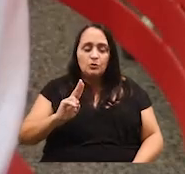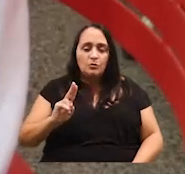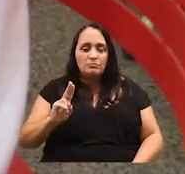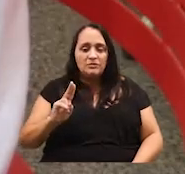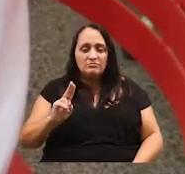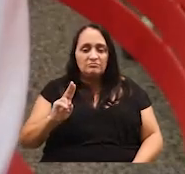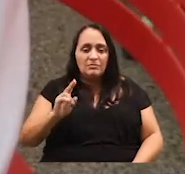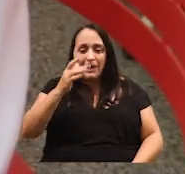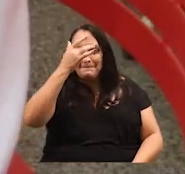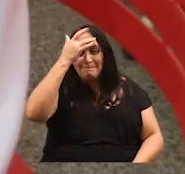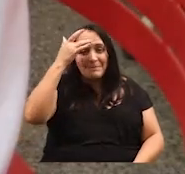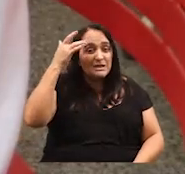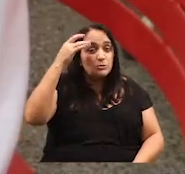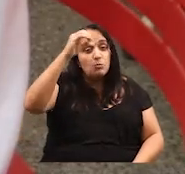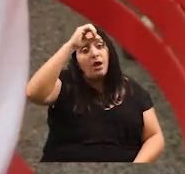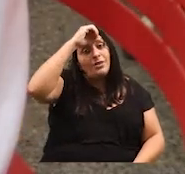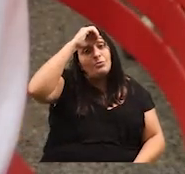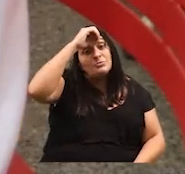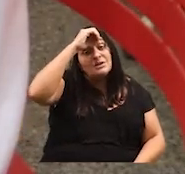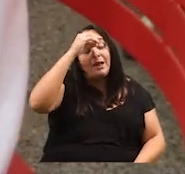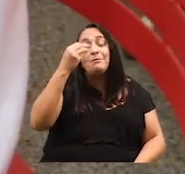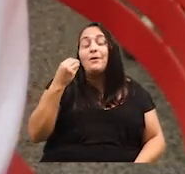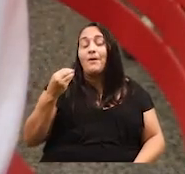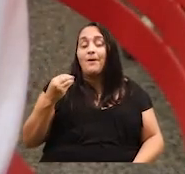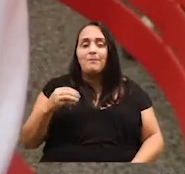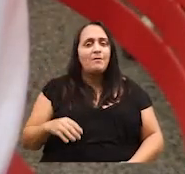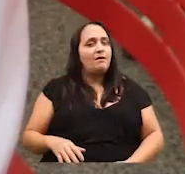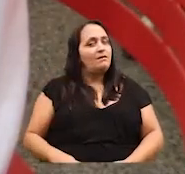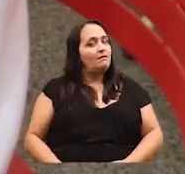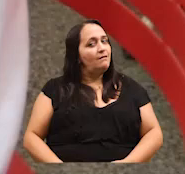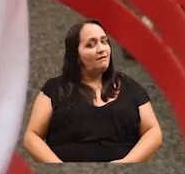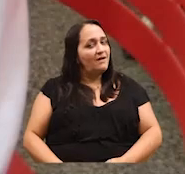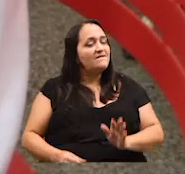era? Não, então tá faltando o quê?